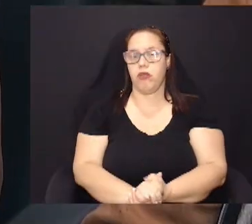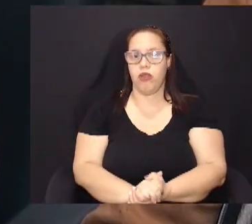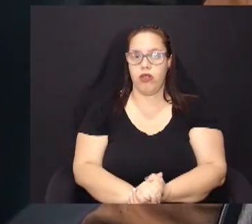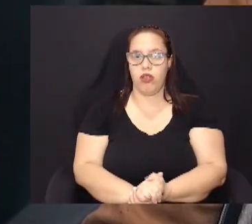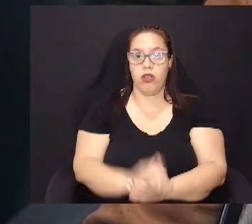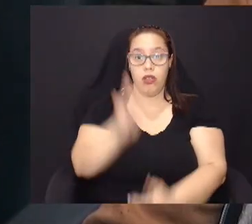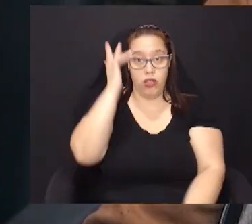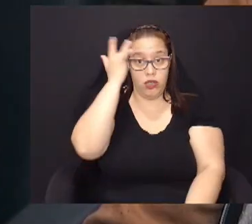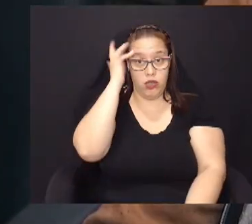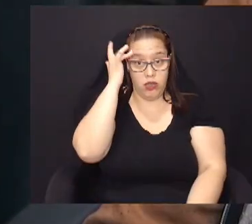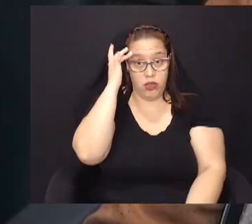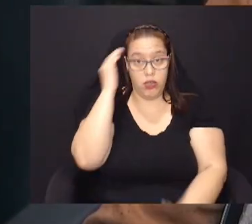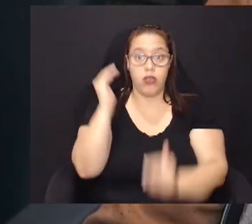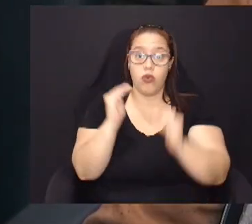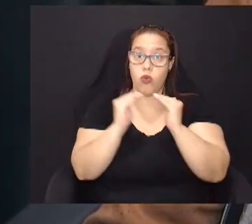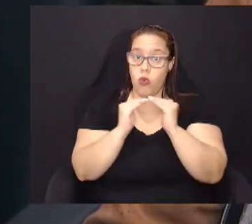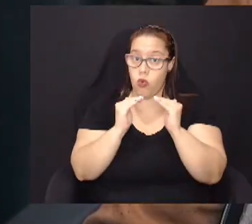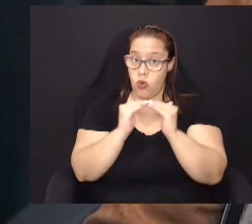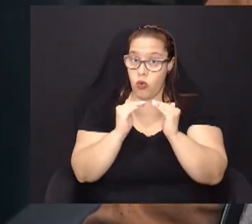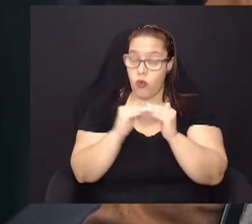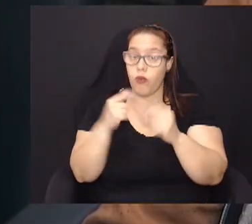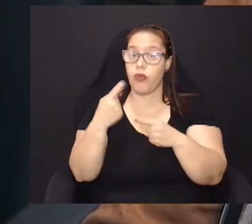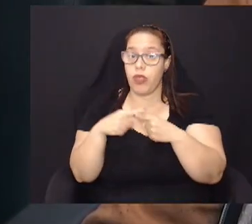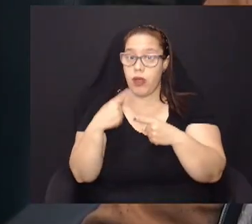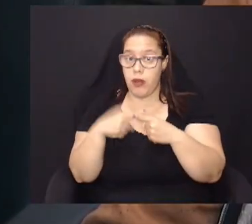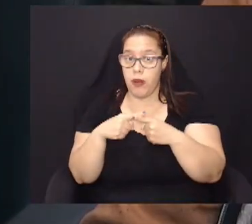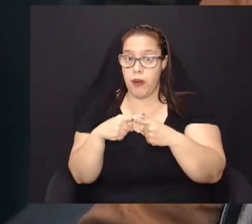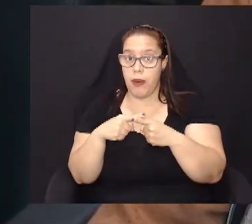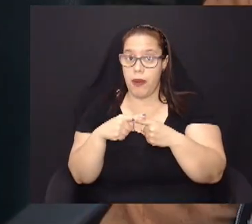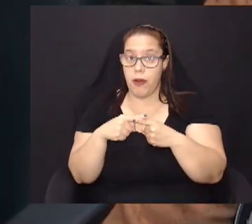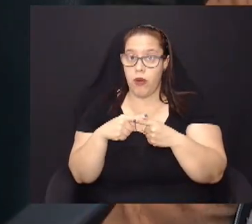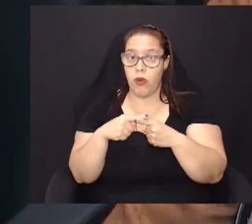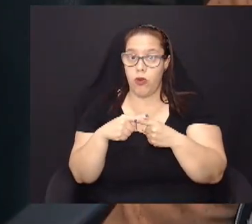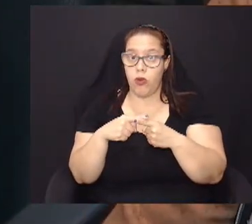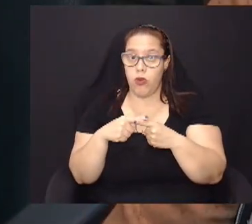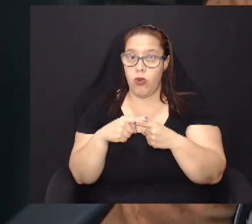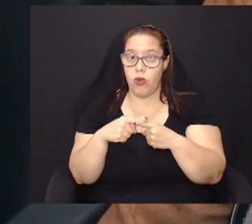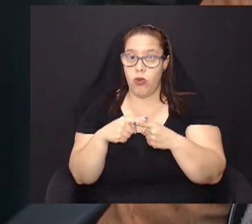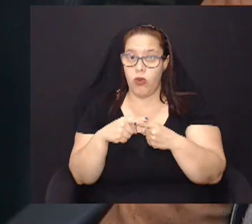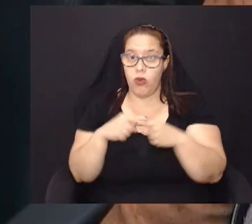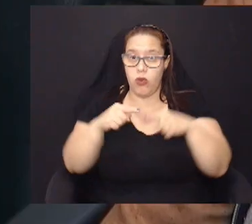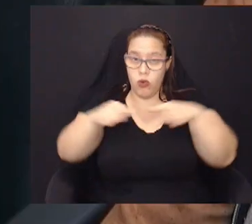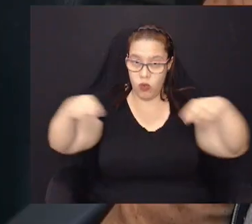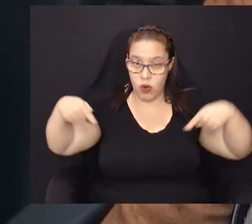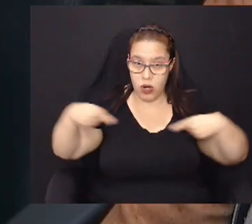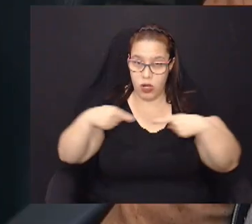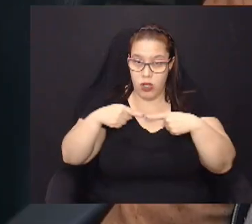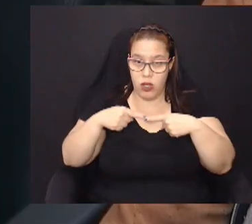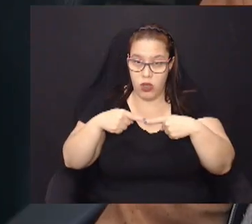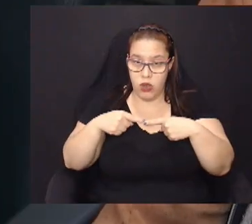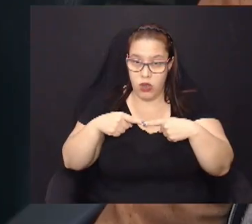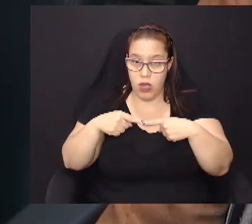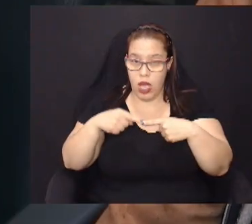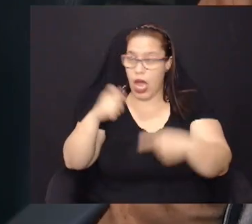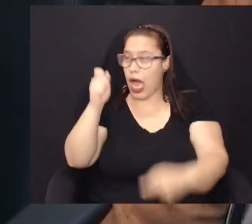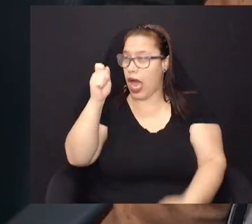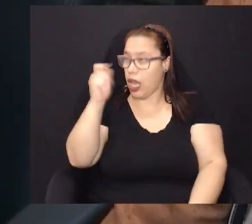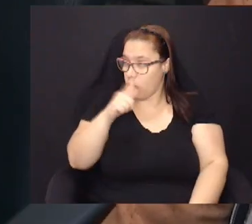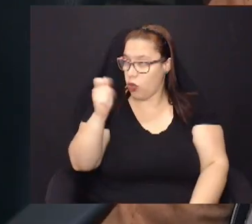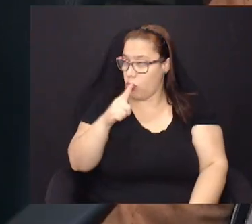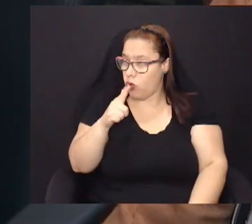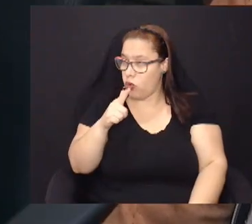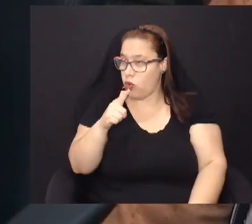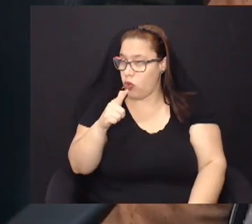que entrar no consenso, até porque a gente esteve lá aquela vez lá no salão no Salão Azul, onde a